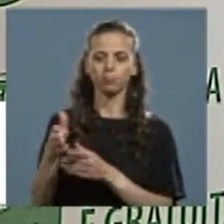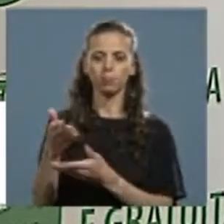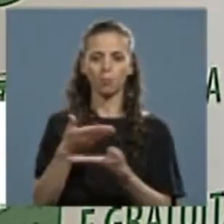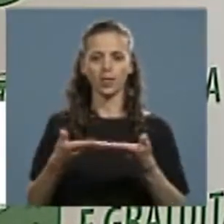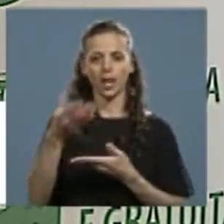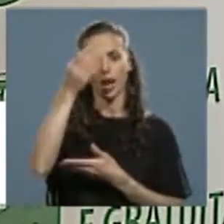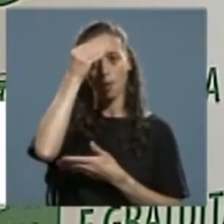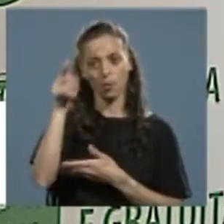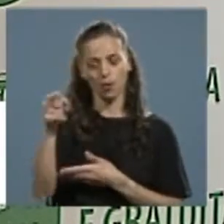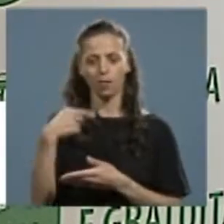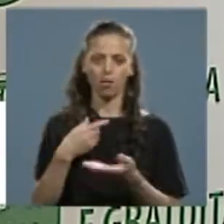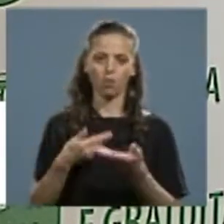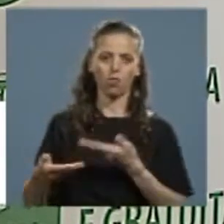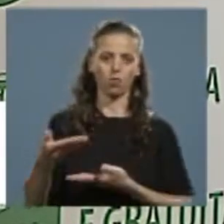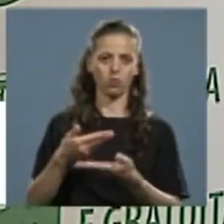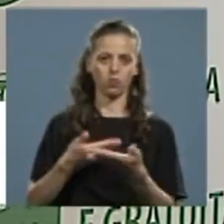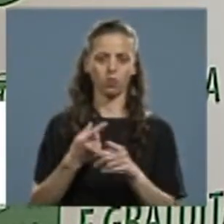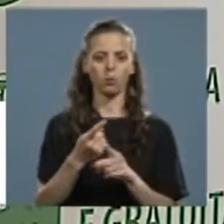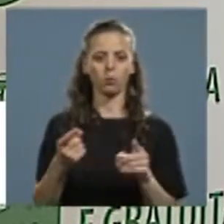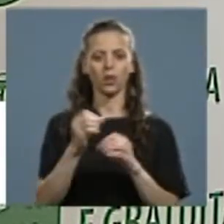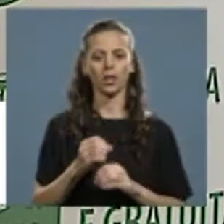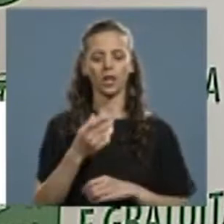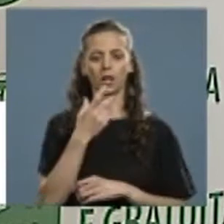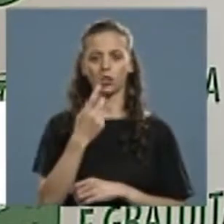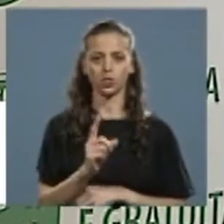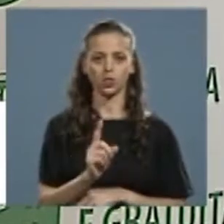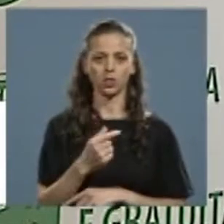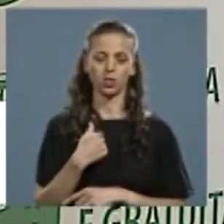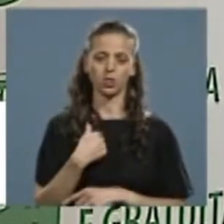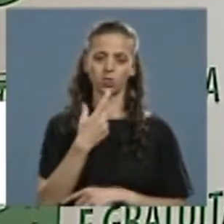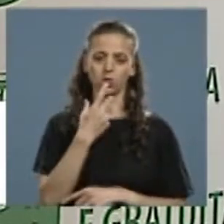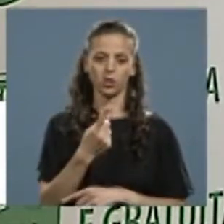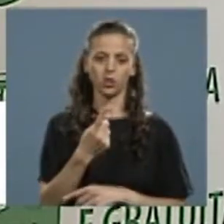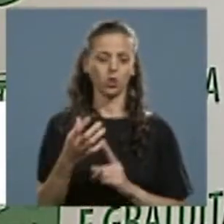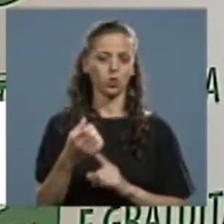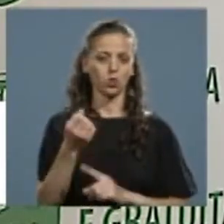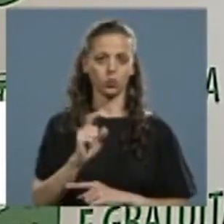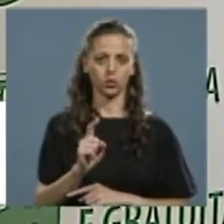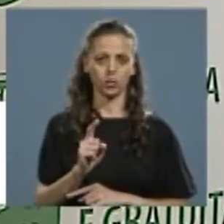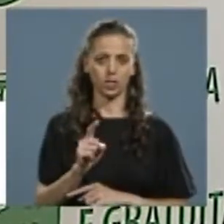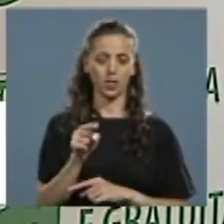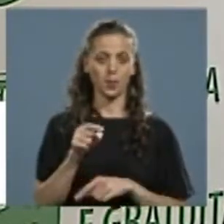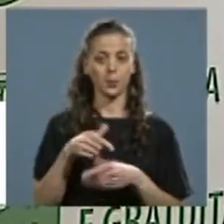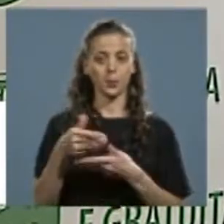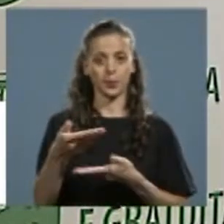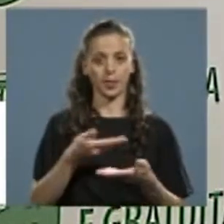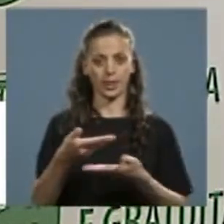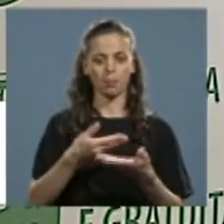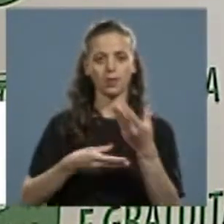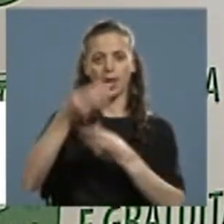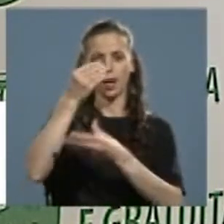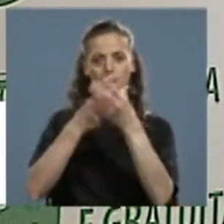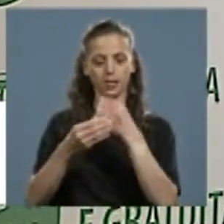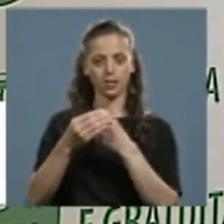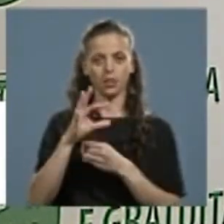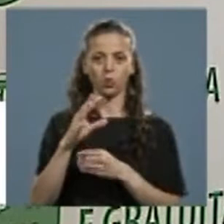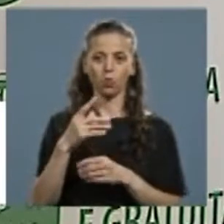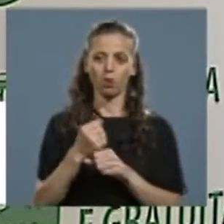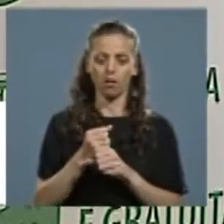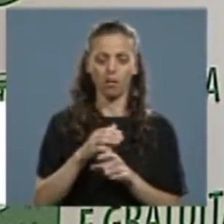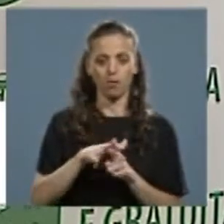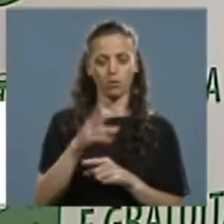com eles aprendem comigo, porque ninguém faz nada sozinho, e eu sozinho não tinha conseguido. E esta partilha, esta aprendizagem, o quanto influenciou a minha